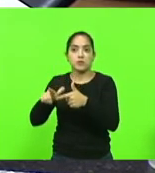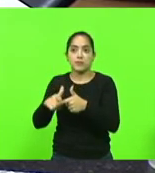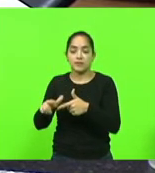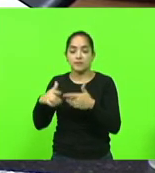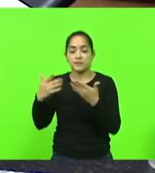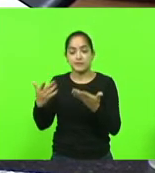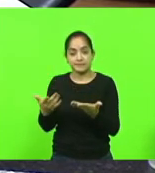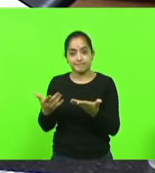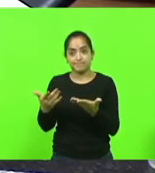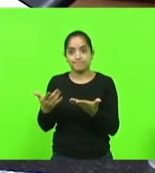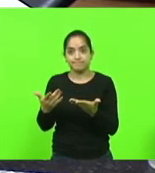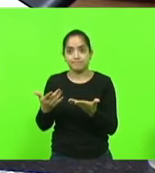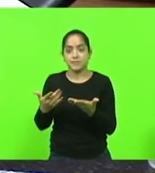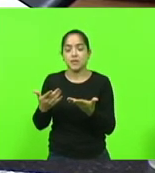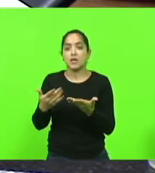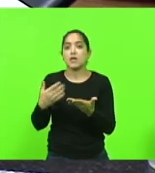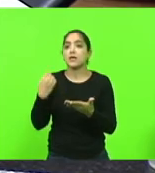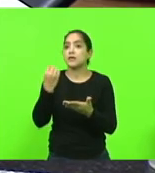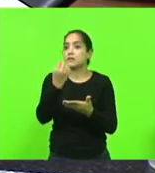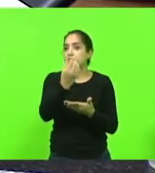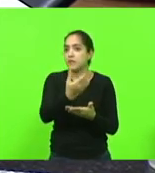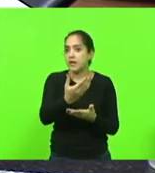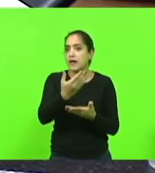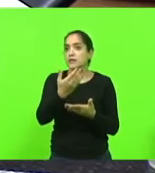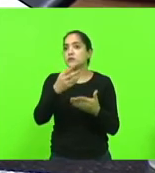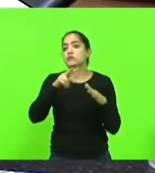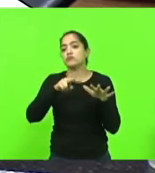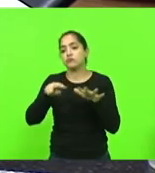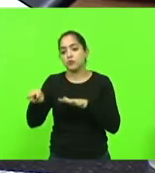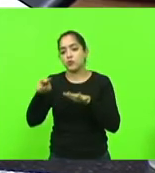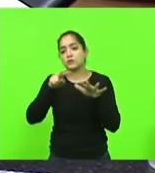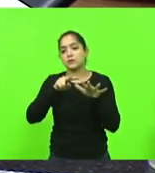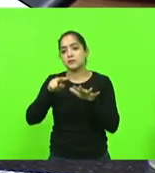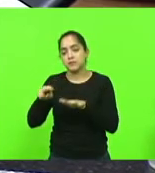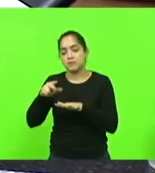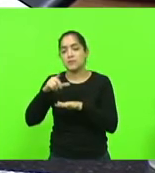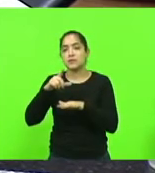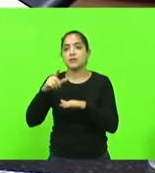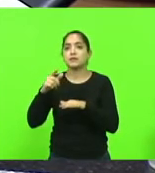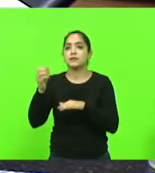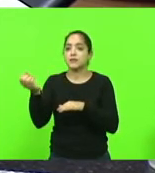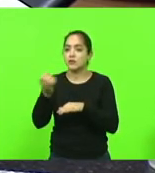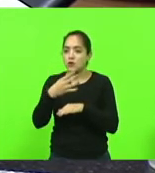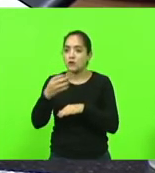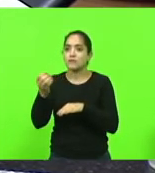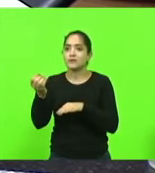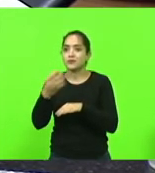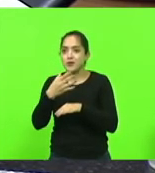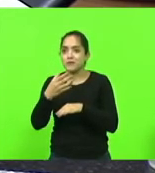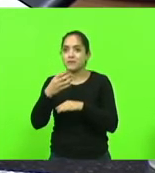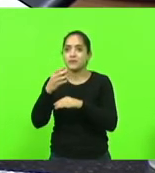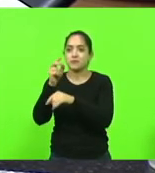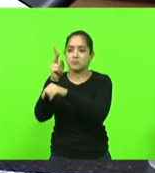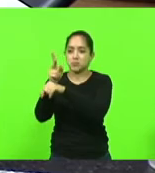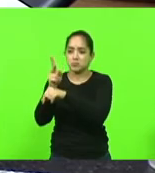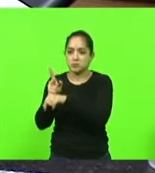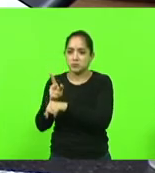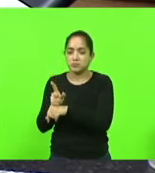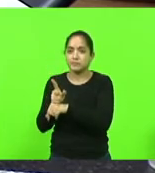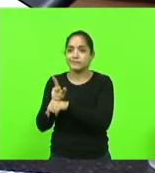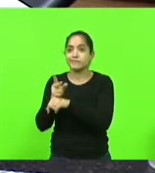cada viagem que a gente faz a cada semana tem novos pardais sendo instalados ao longo da rodovia